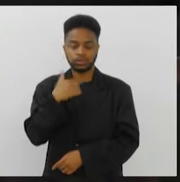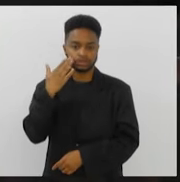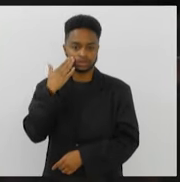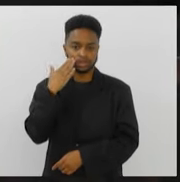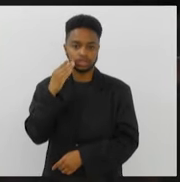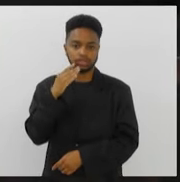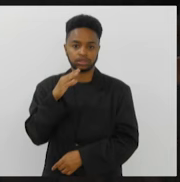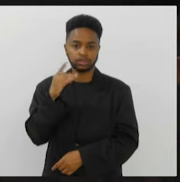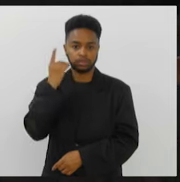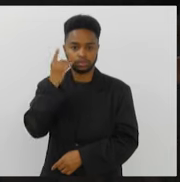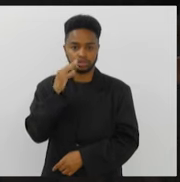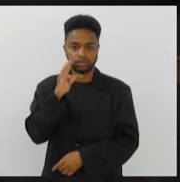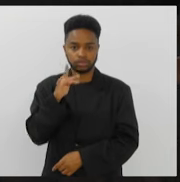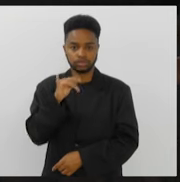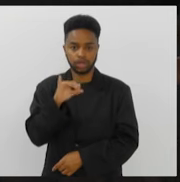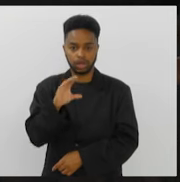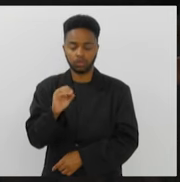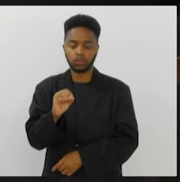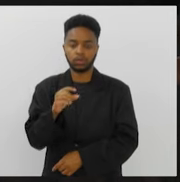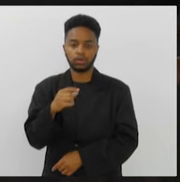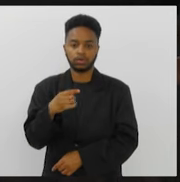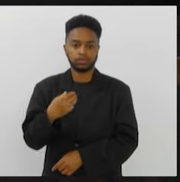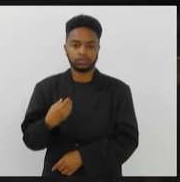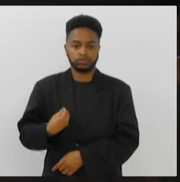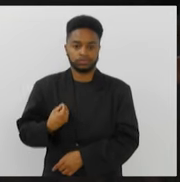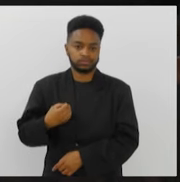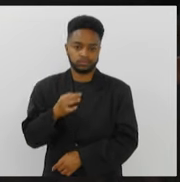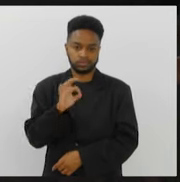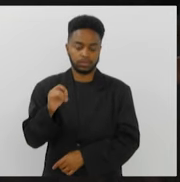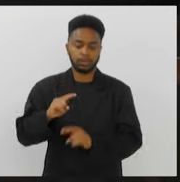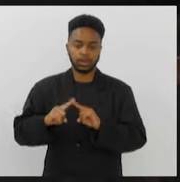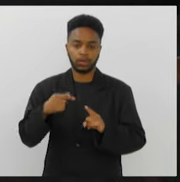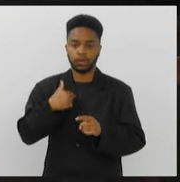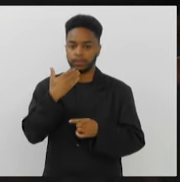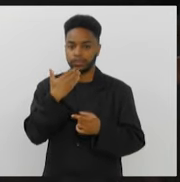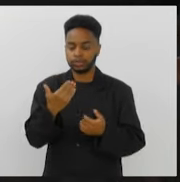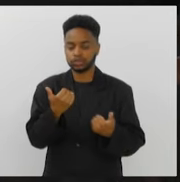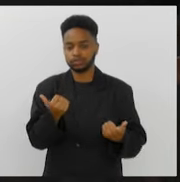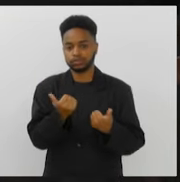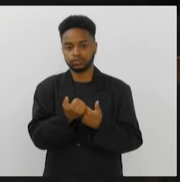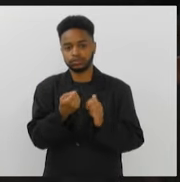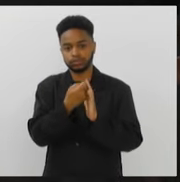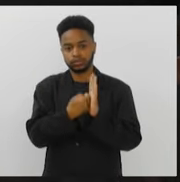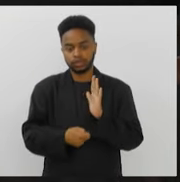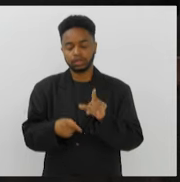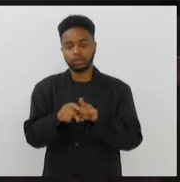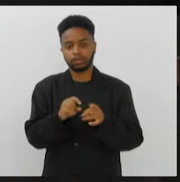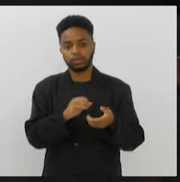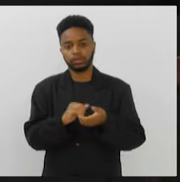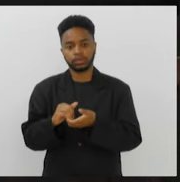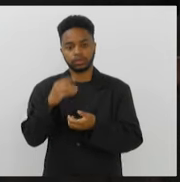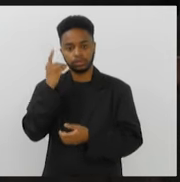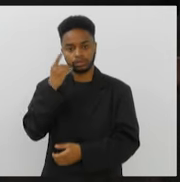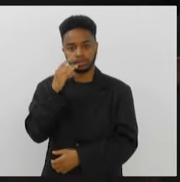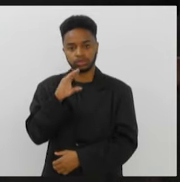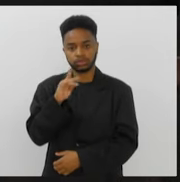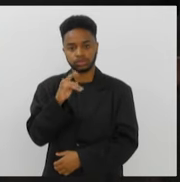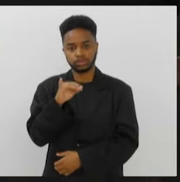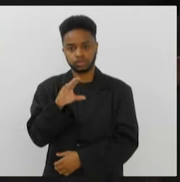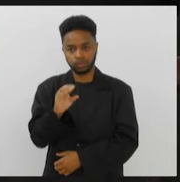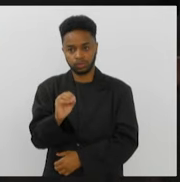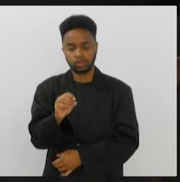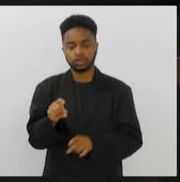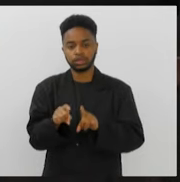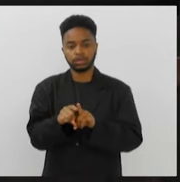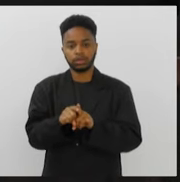não está aqui, mas gostaria de pedir a coautoria, caso seja possível também, saudando mais uma vez o deputado Chico, que sem dúvida nenhuma, nosso